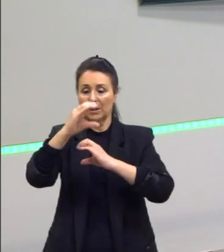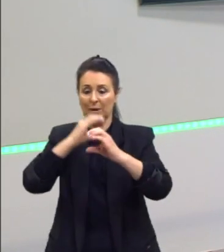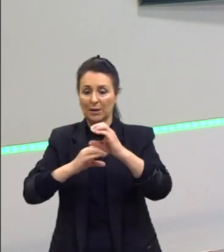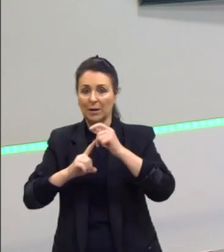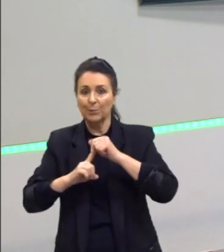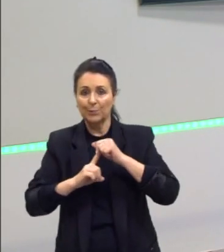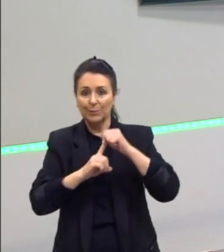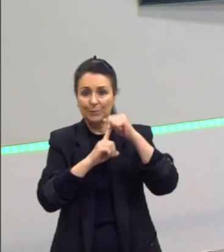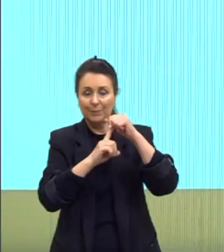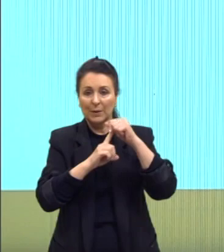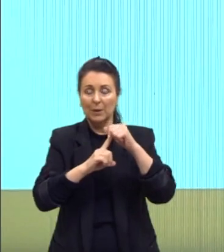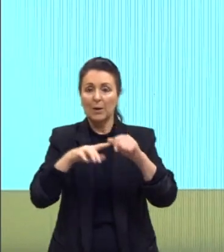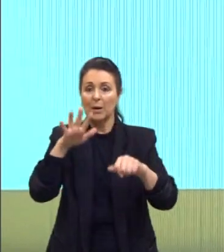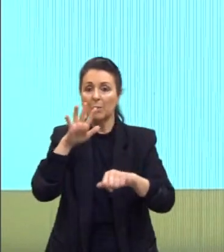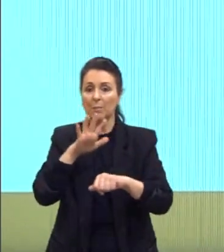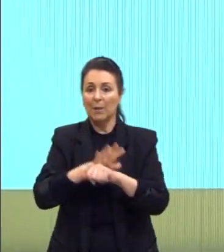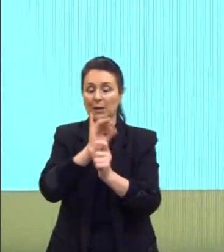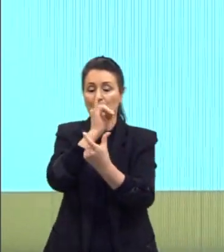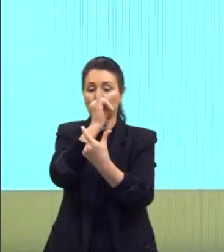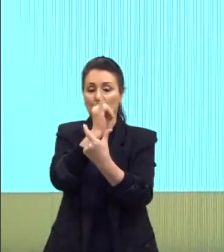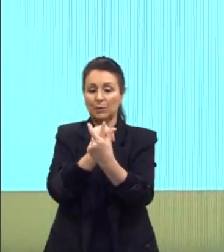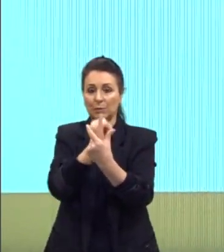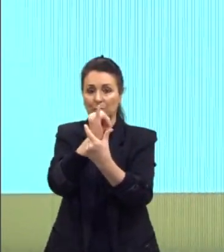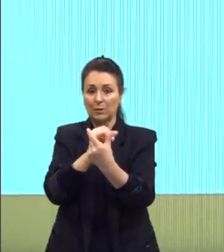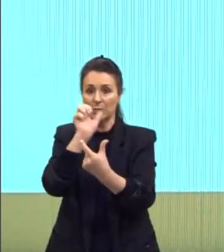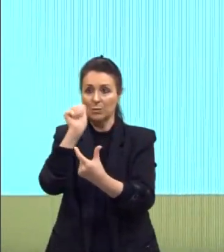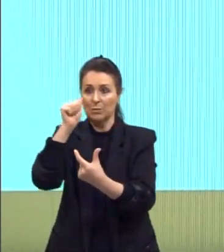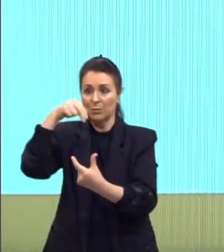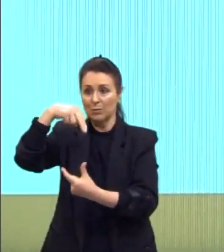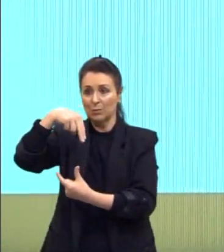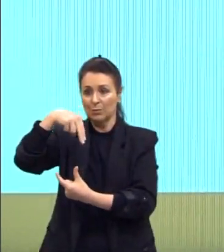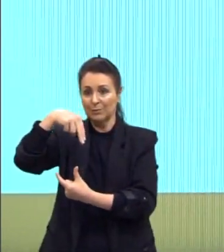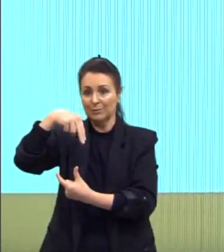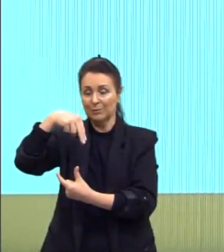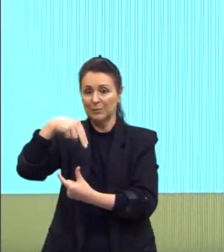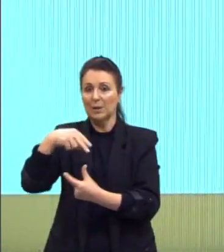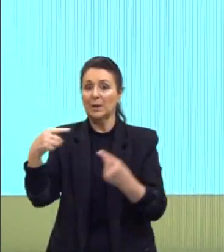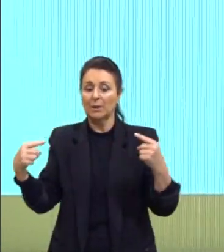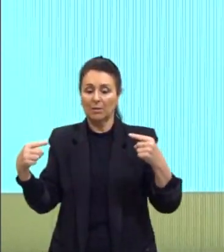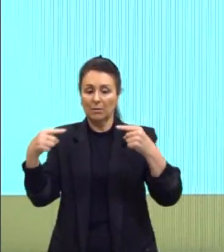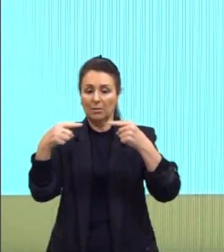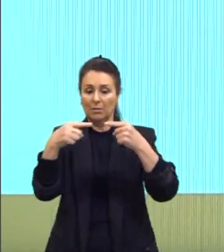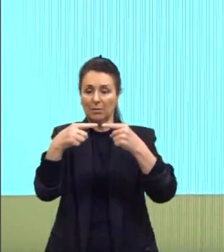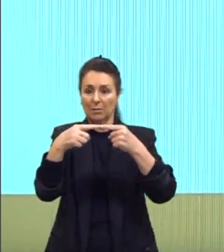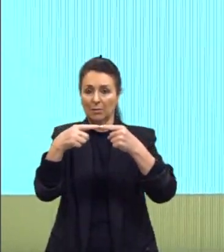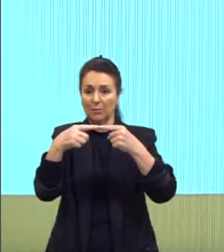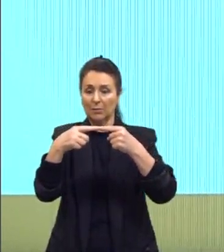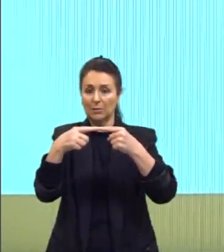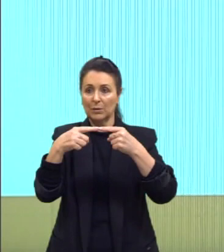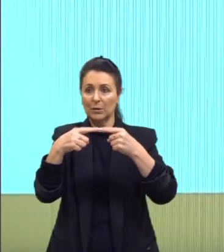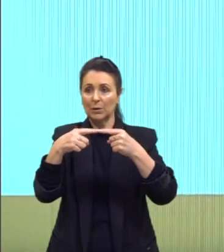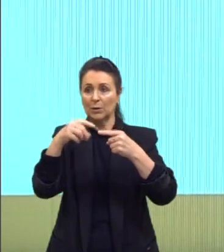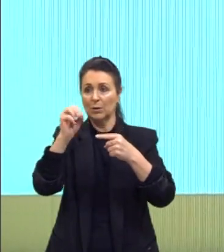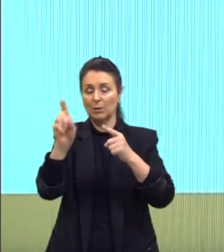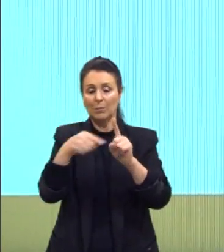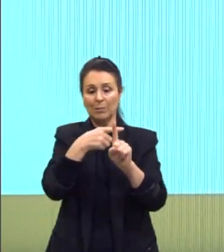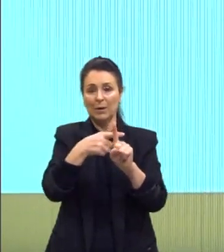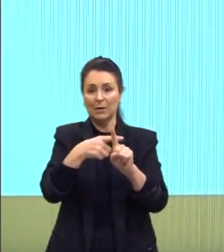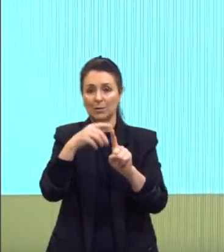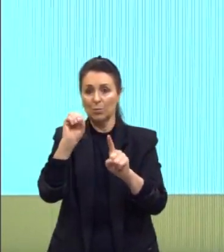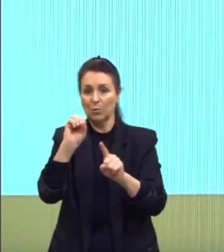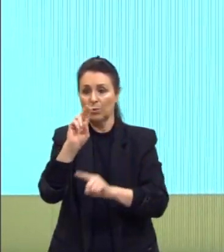mas o infixo Hum porque é o cano só tem ligações simples e a terminação ou dos hidrocarbonetos